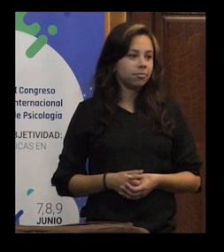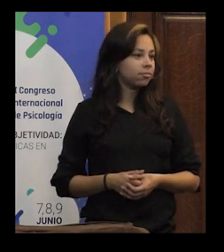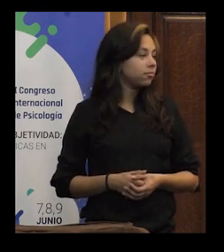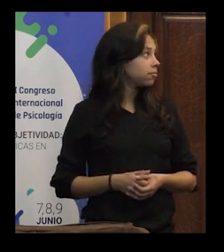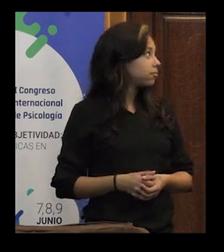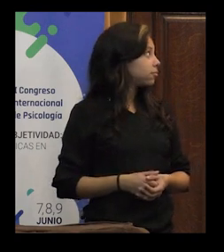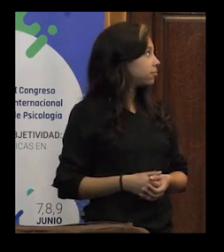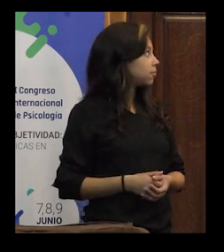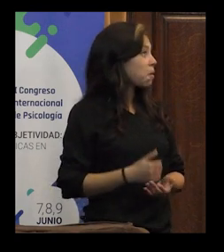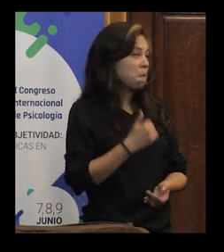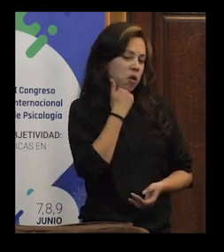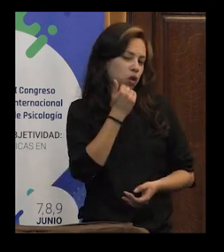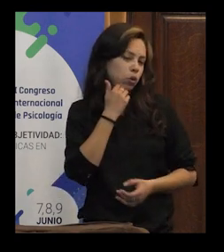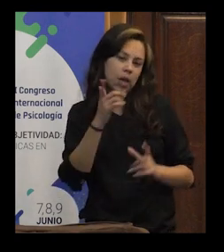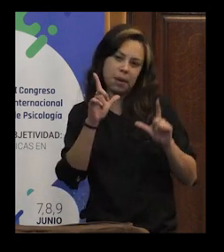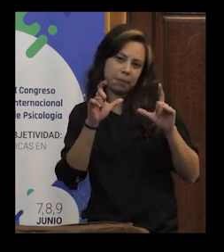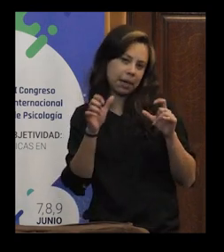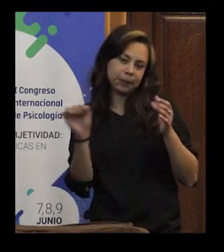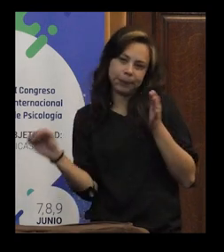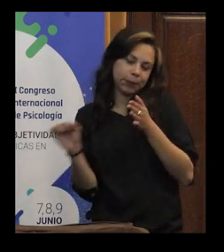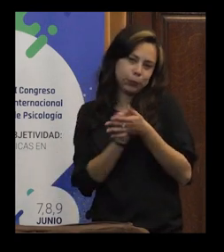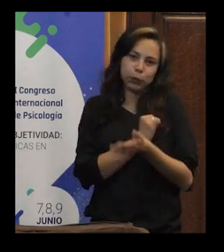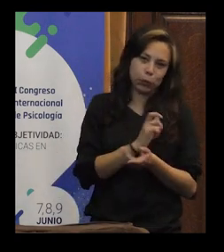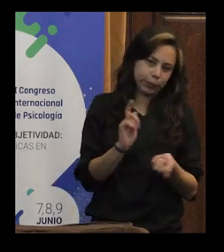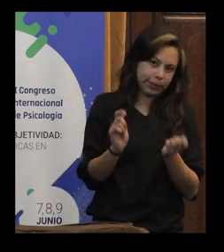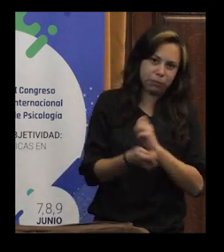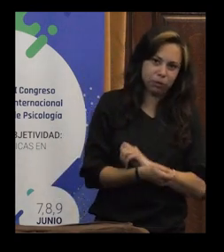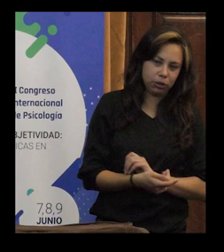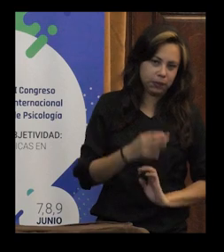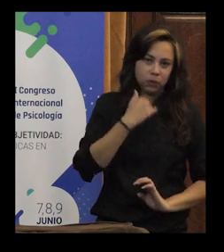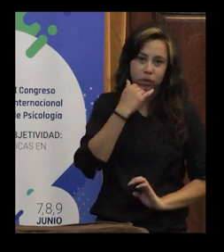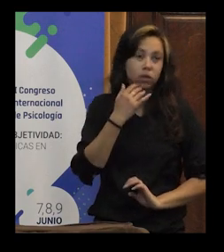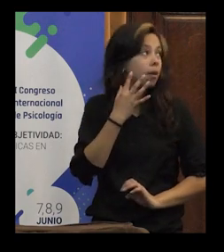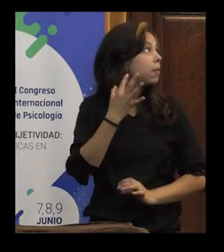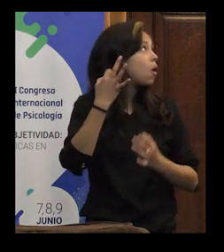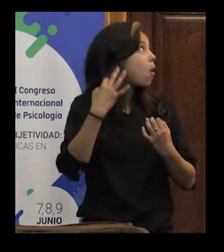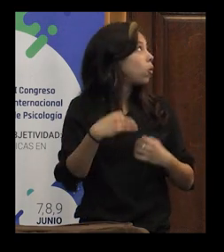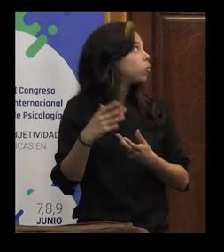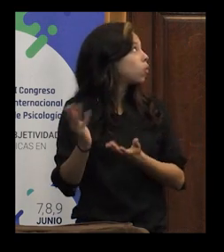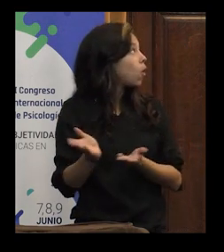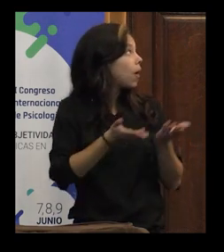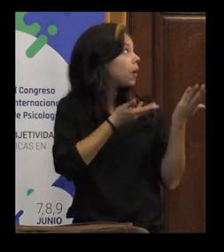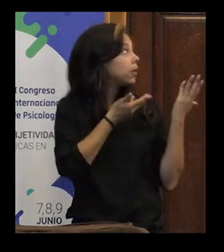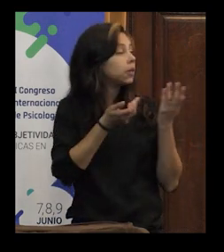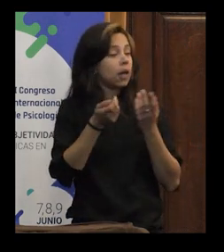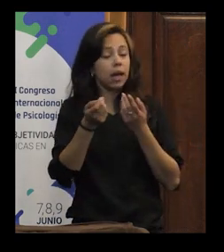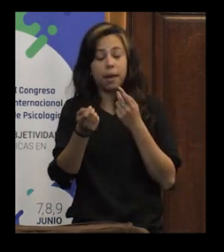Não sei o que ocorreu com esta. Esta era uma imagem de um cigarrillo que foi